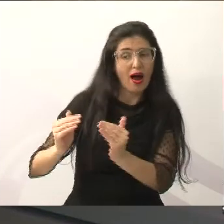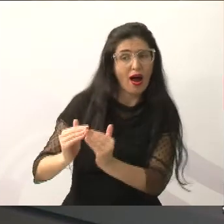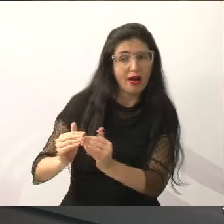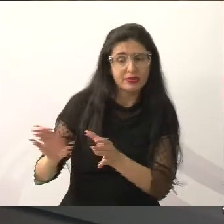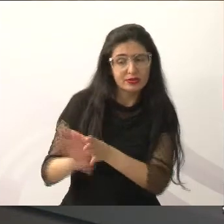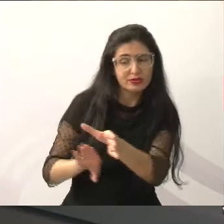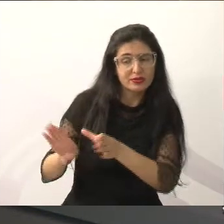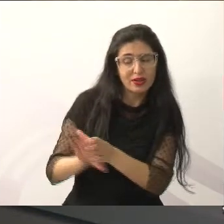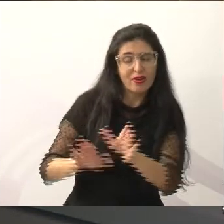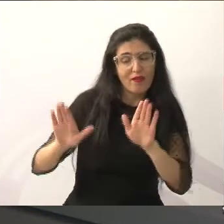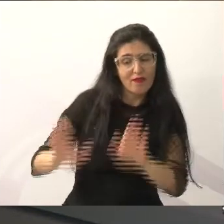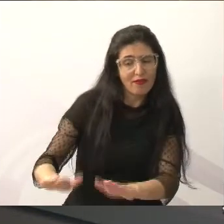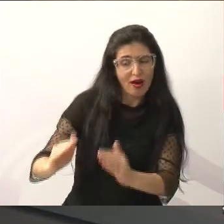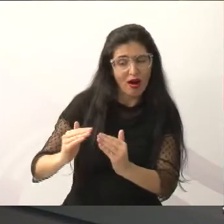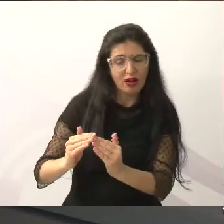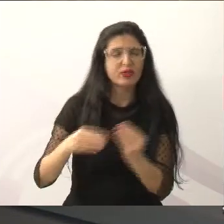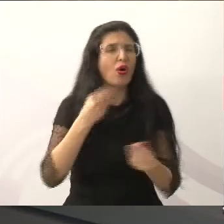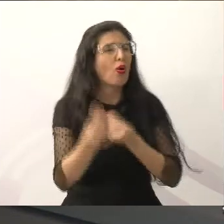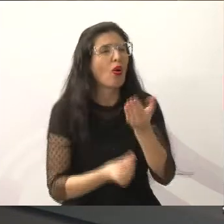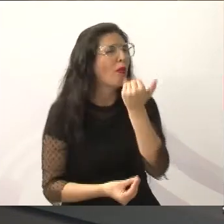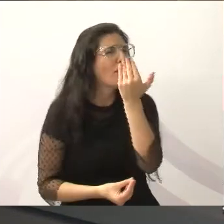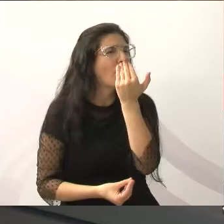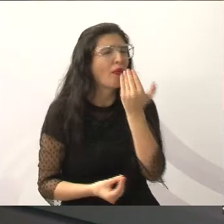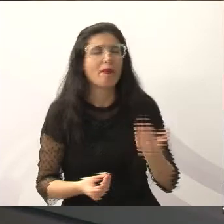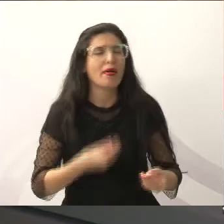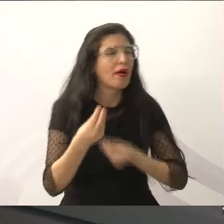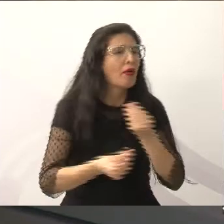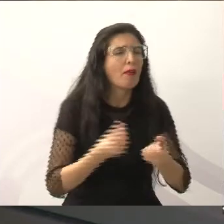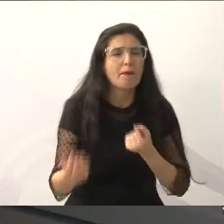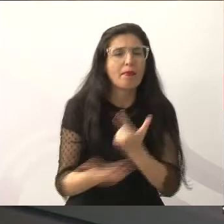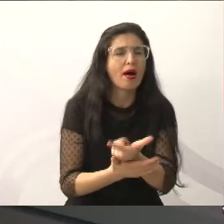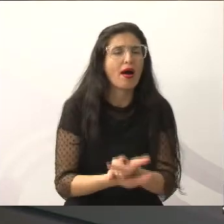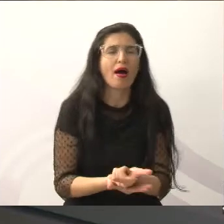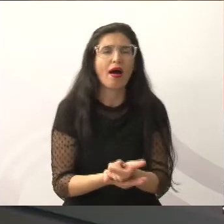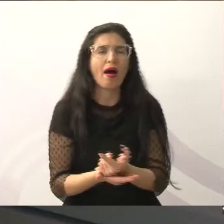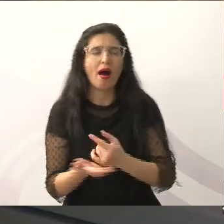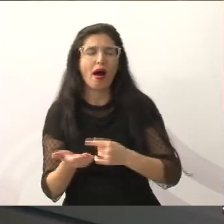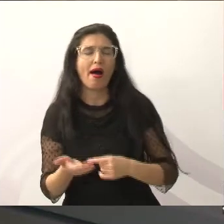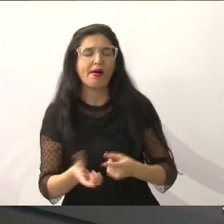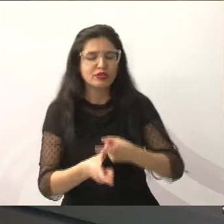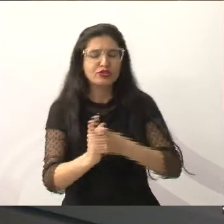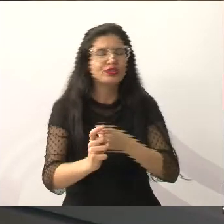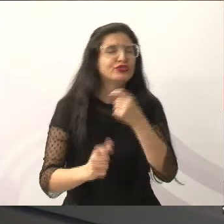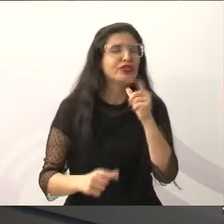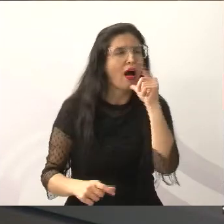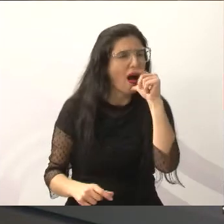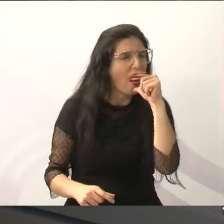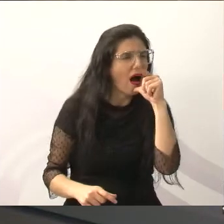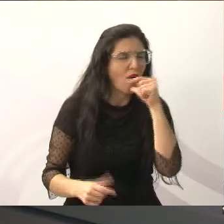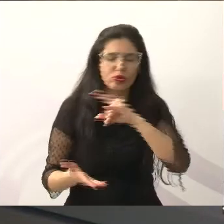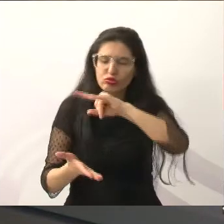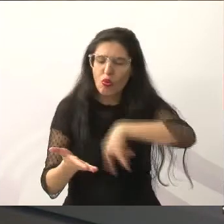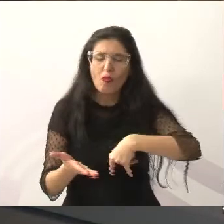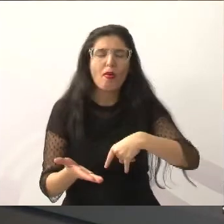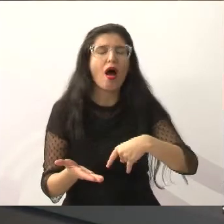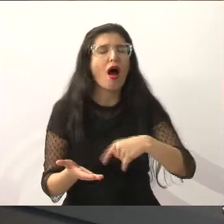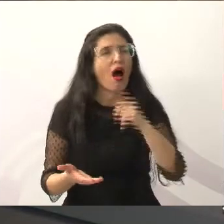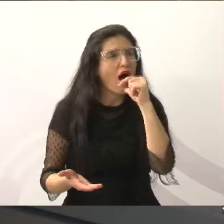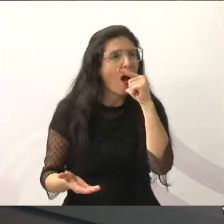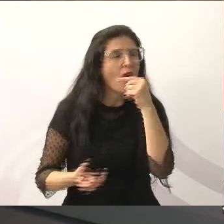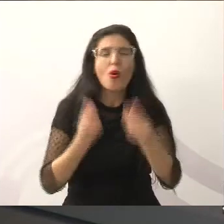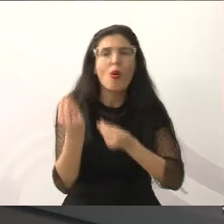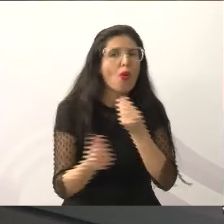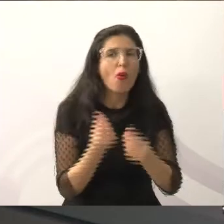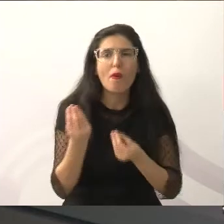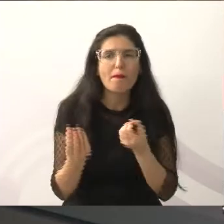vou comer? Como é que eu vou pagar a conta de água? Então, tá aí, o município está ajudando, dizendo,